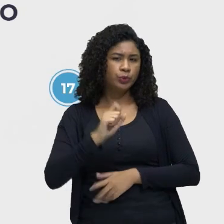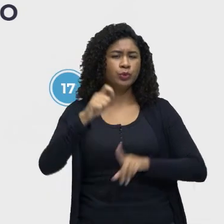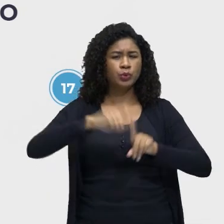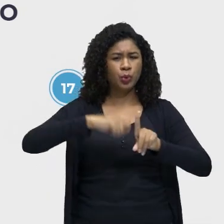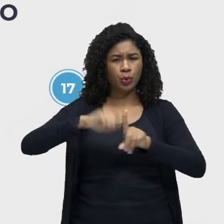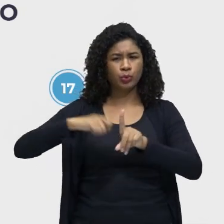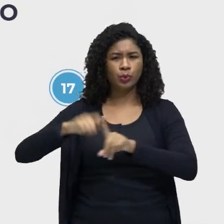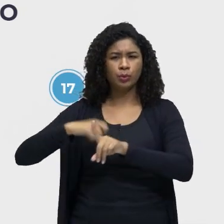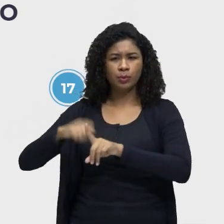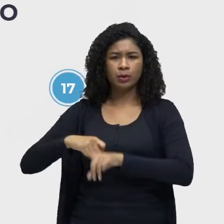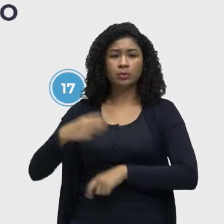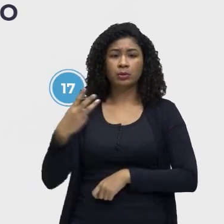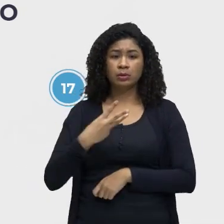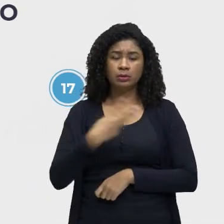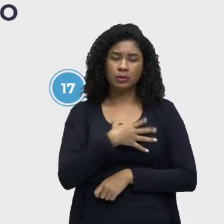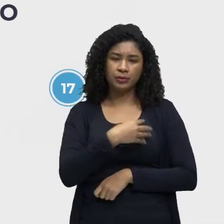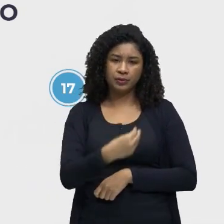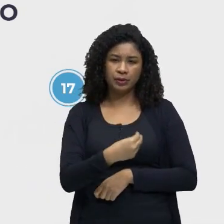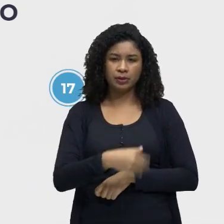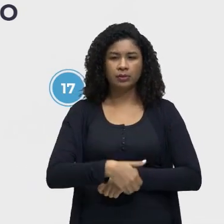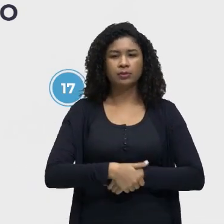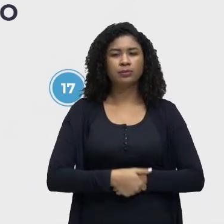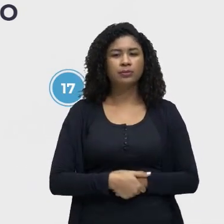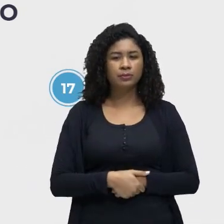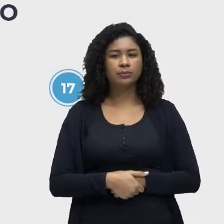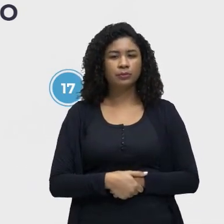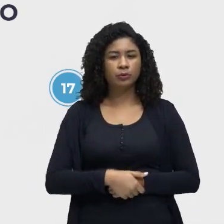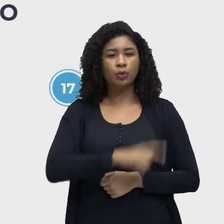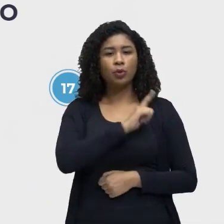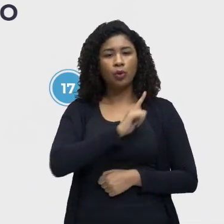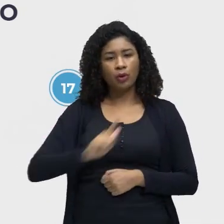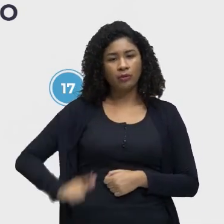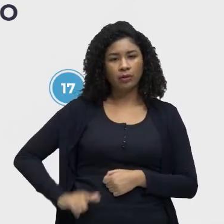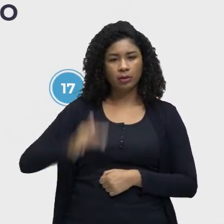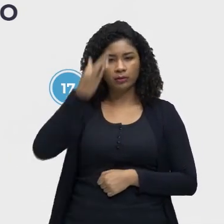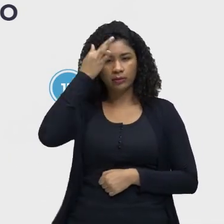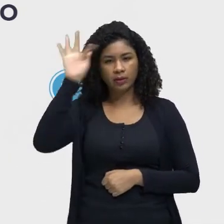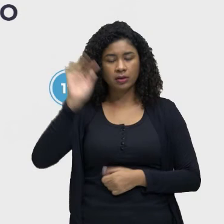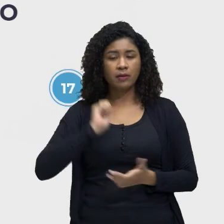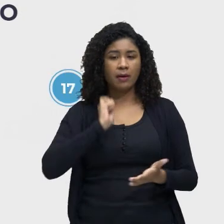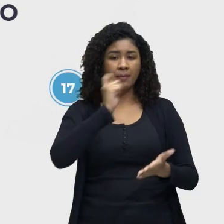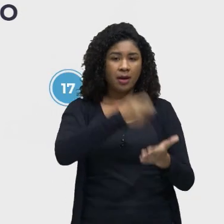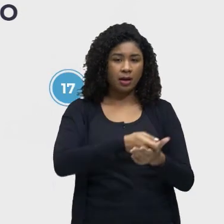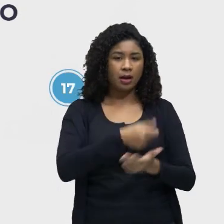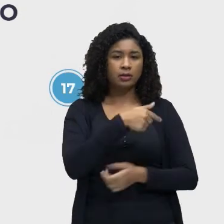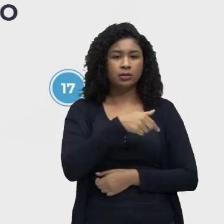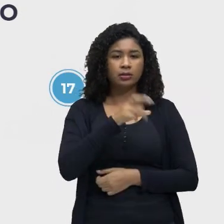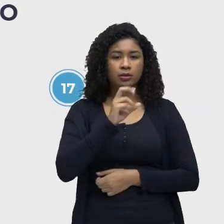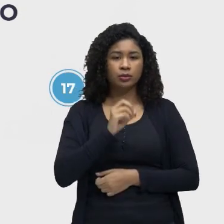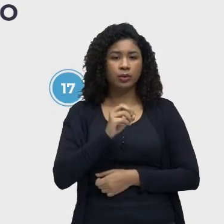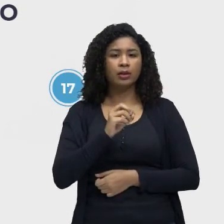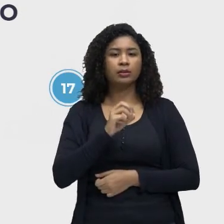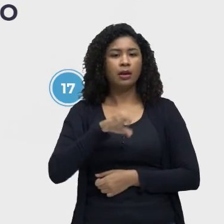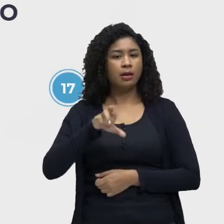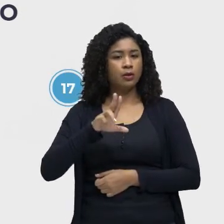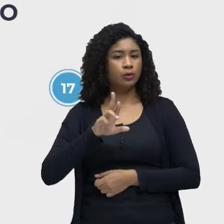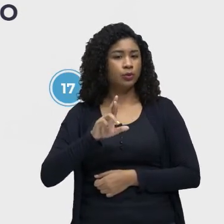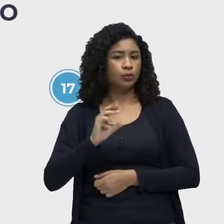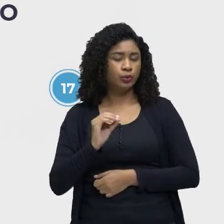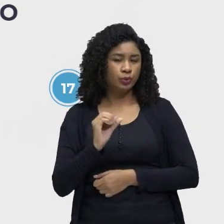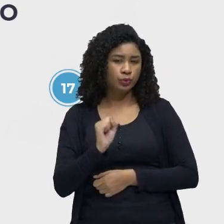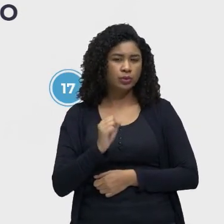por terceiro filho. O governo francês irá pagar uma licença de 750 euros, cerca